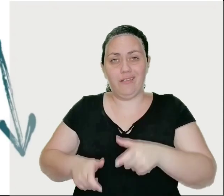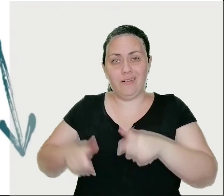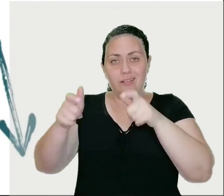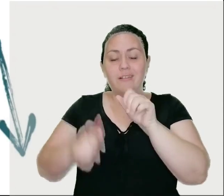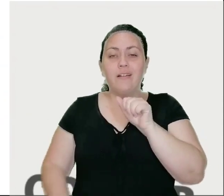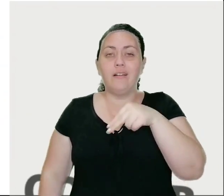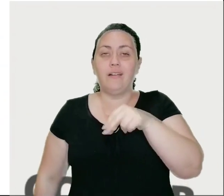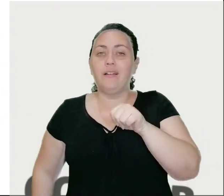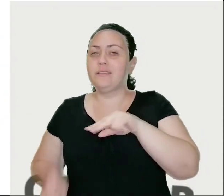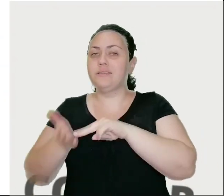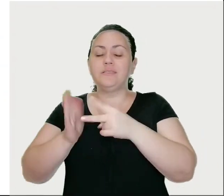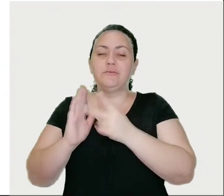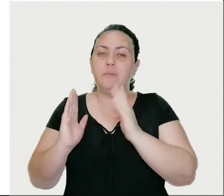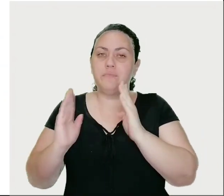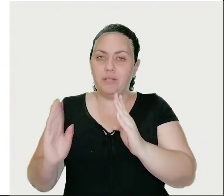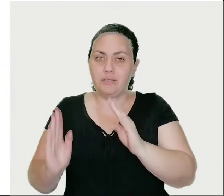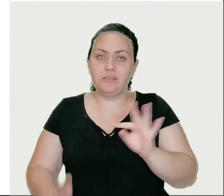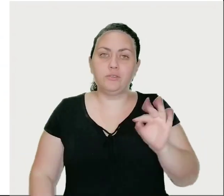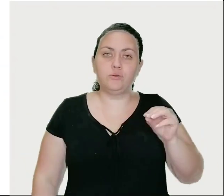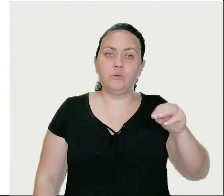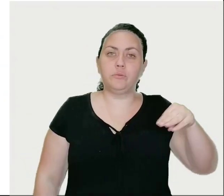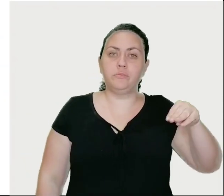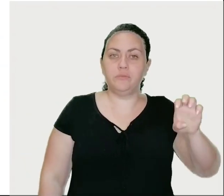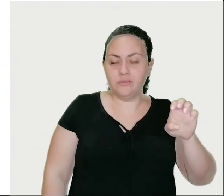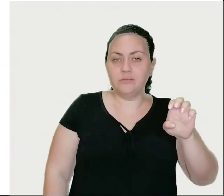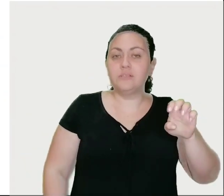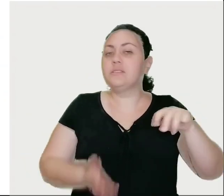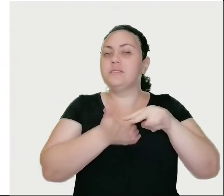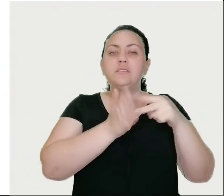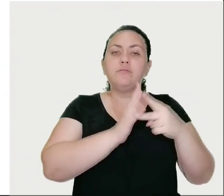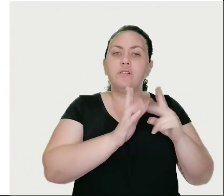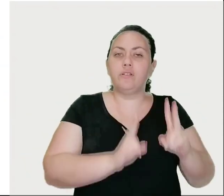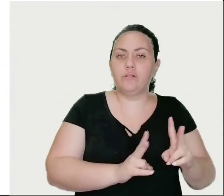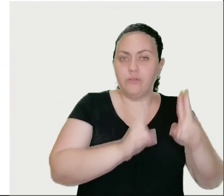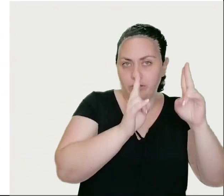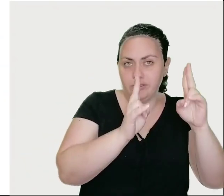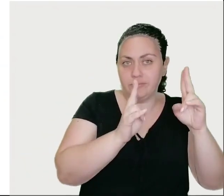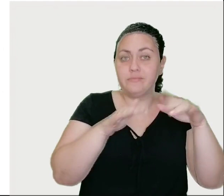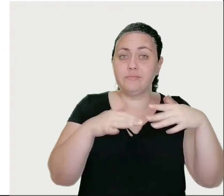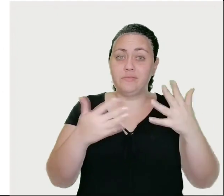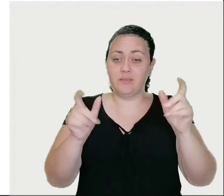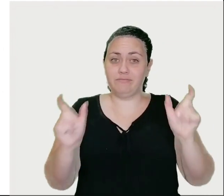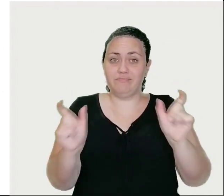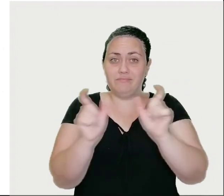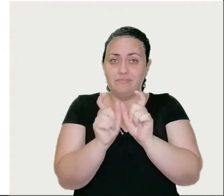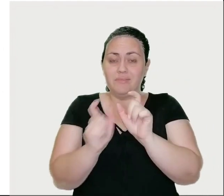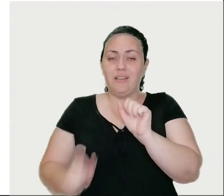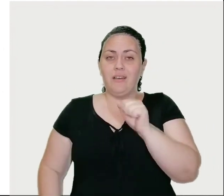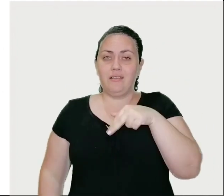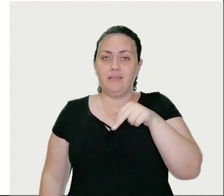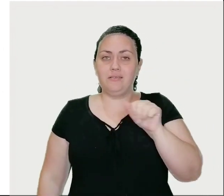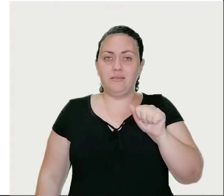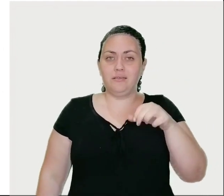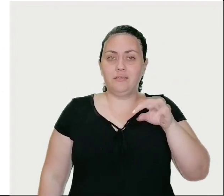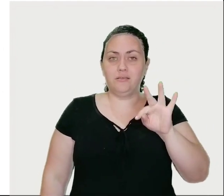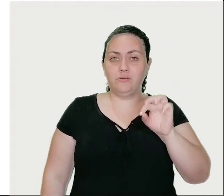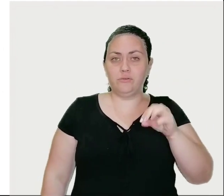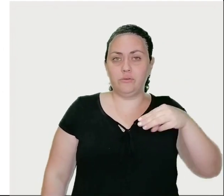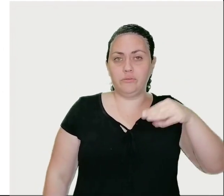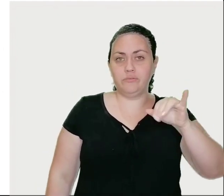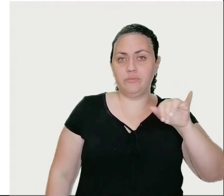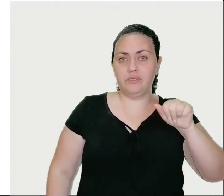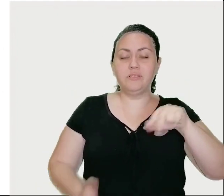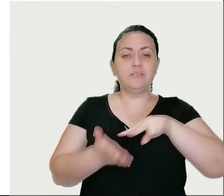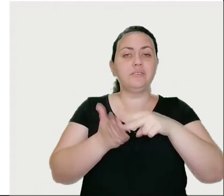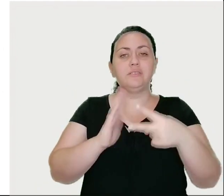grega, ana significa parte e tome significa cortar. Sendo assim, a palavra